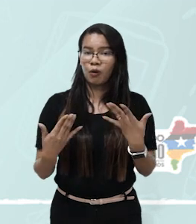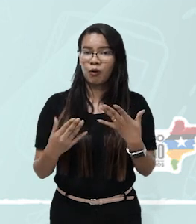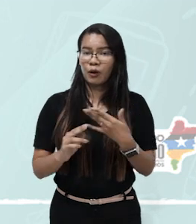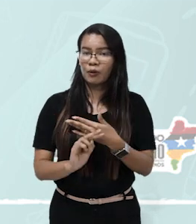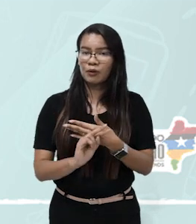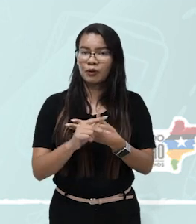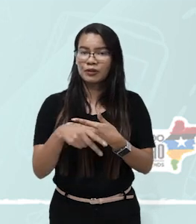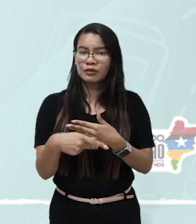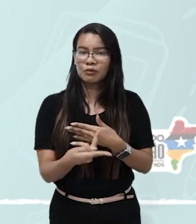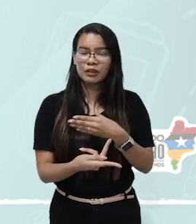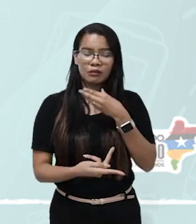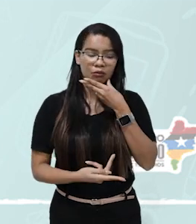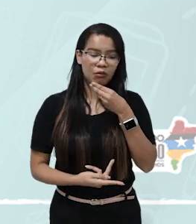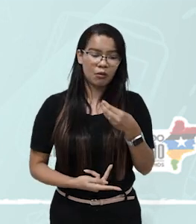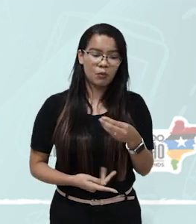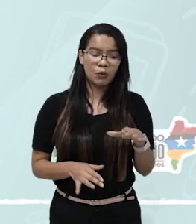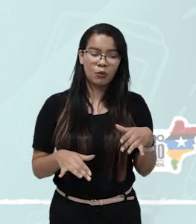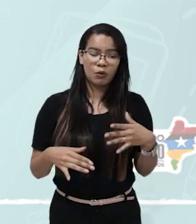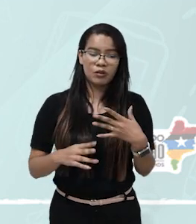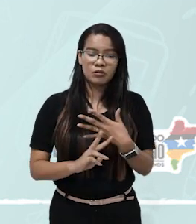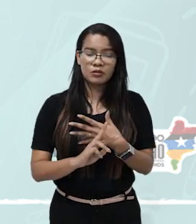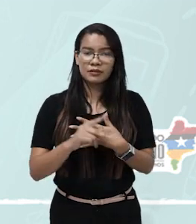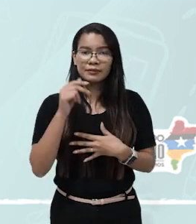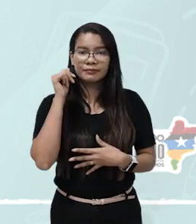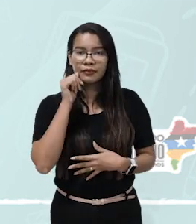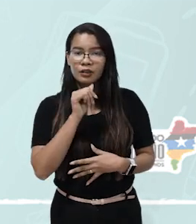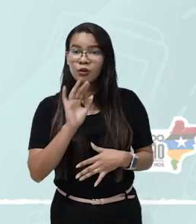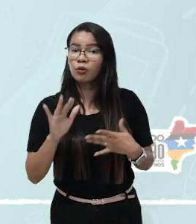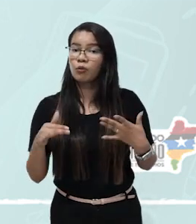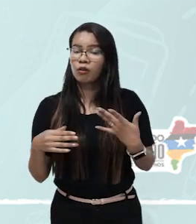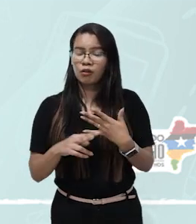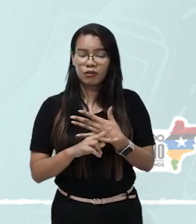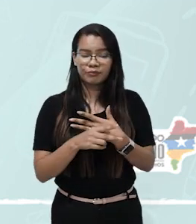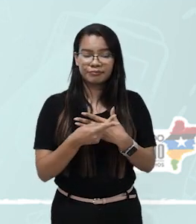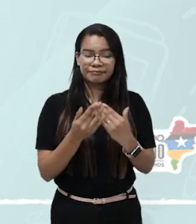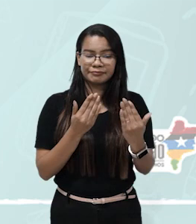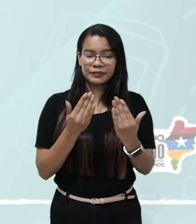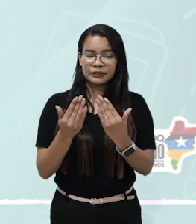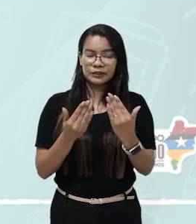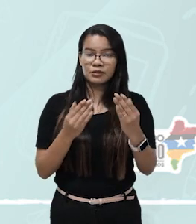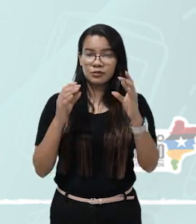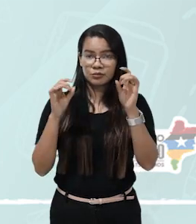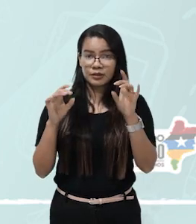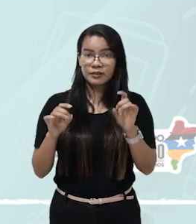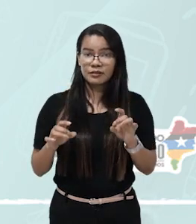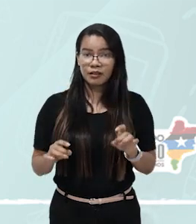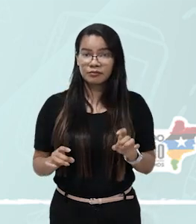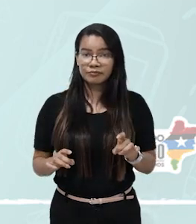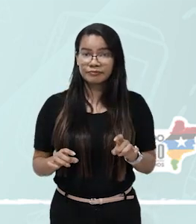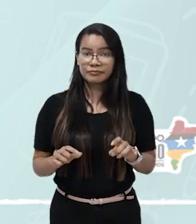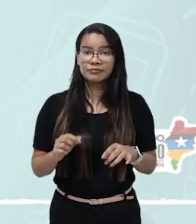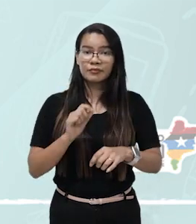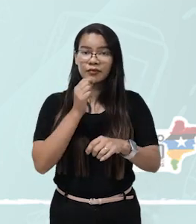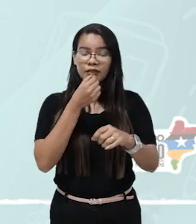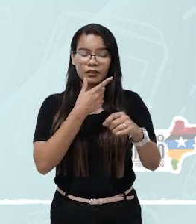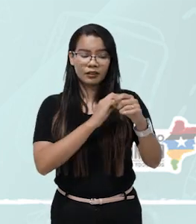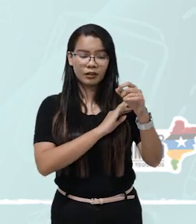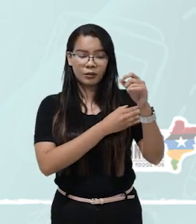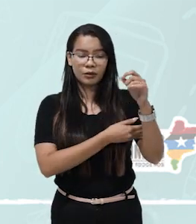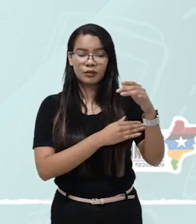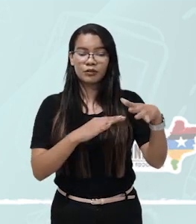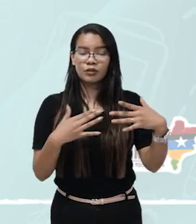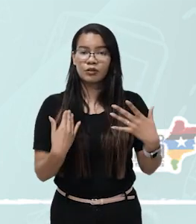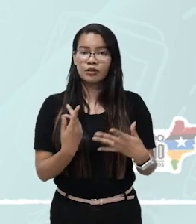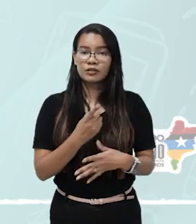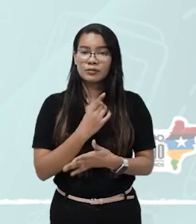mulheres, efeitos psicológicos, principais anabolizantes e vamos finalizar com uma questão.